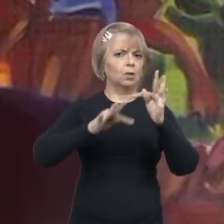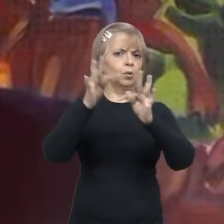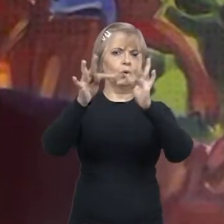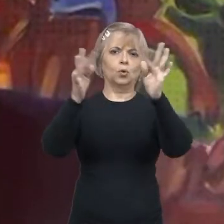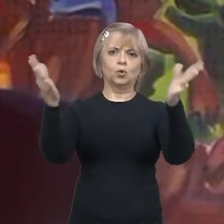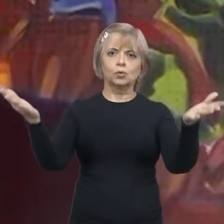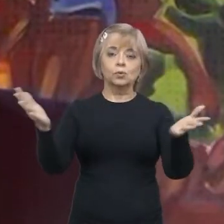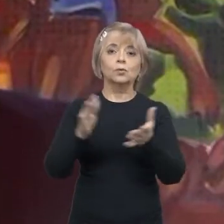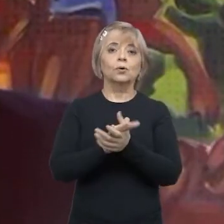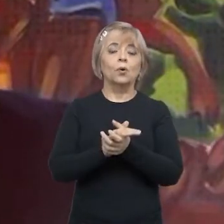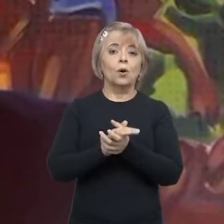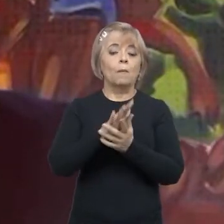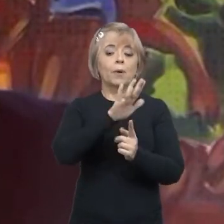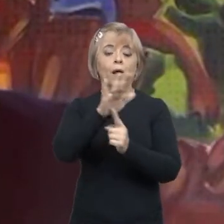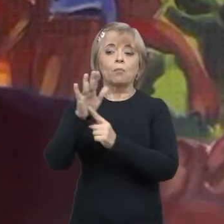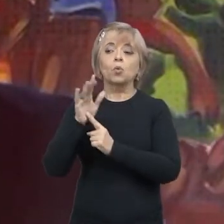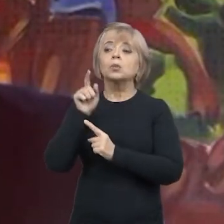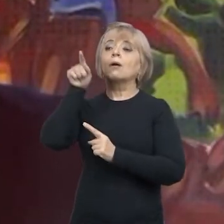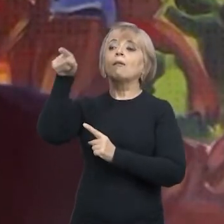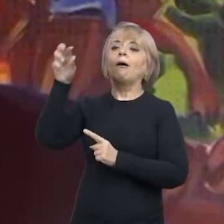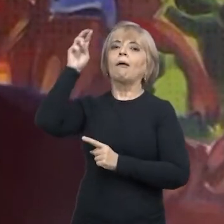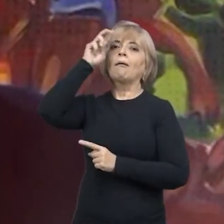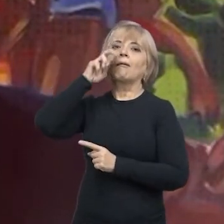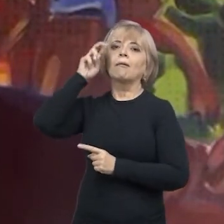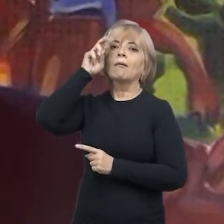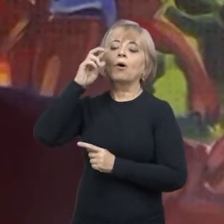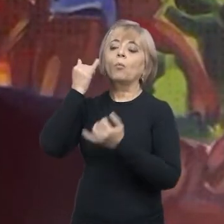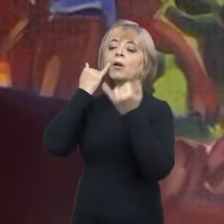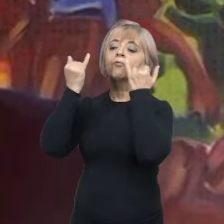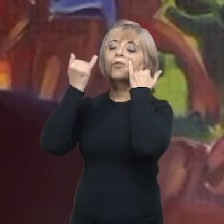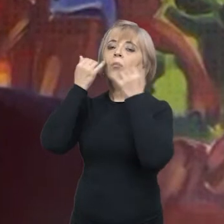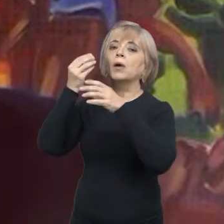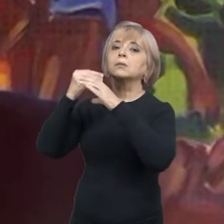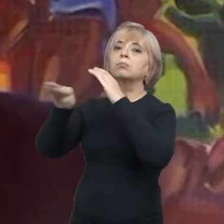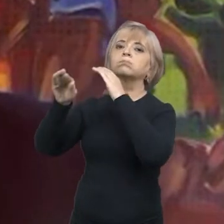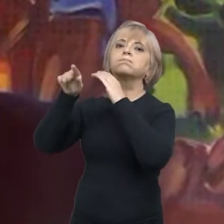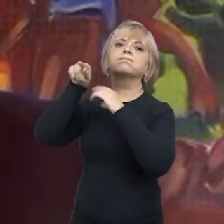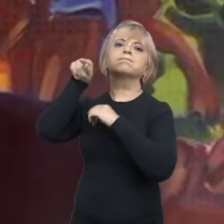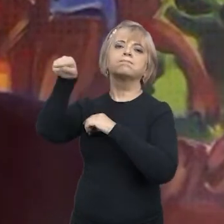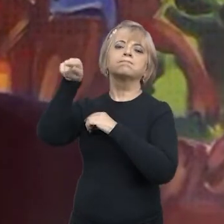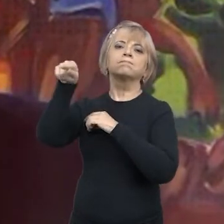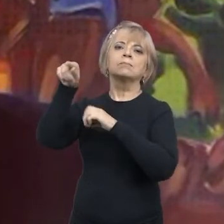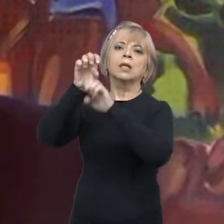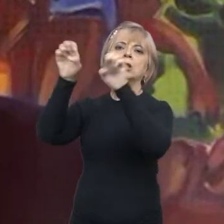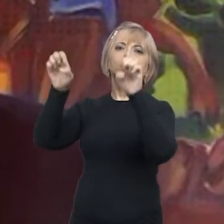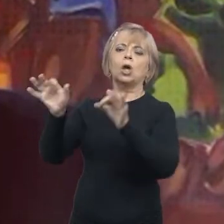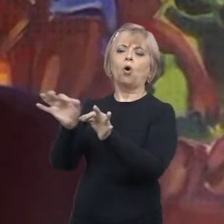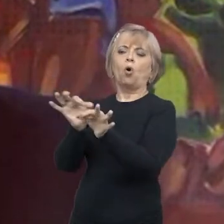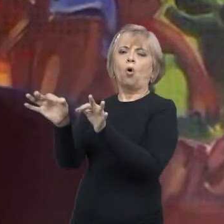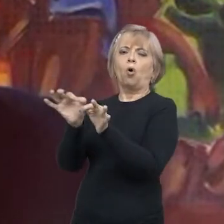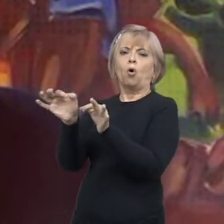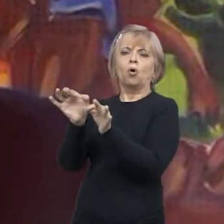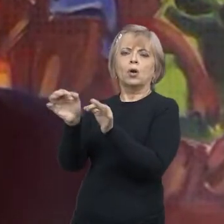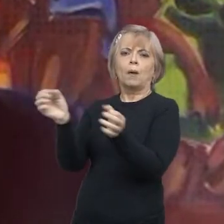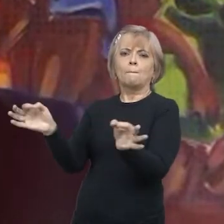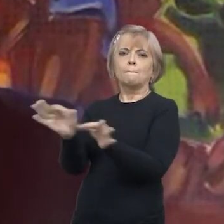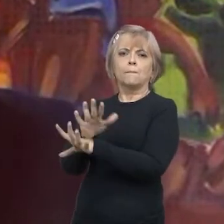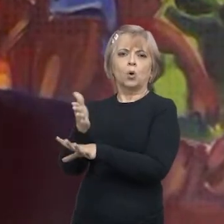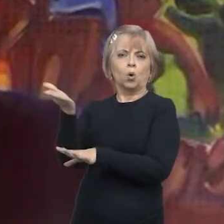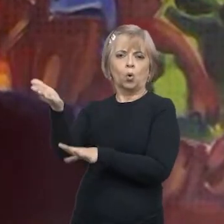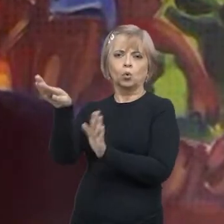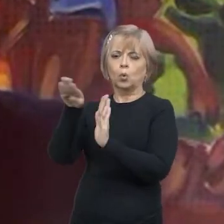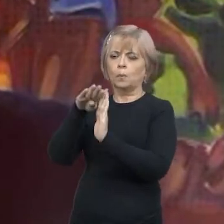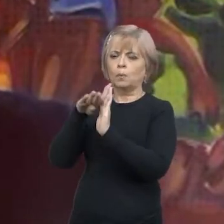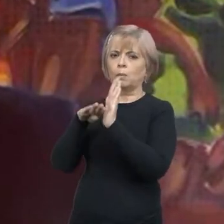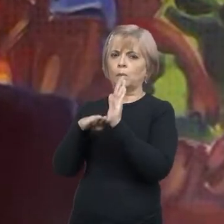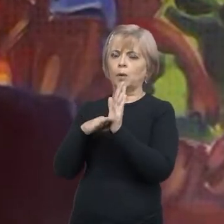tecnológico para levar o colega lá na ponta, uma informação bem estruturada, bem organizada, e criando um